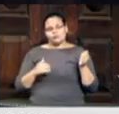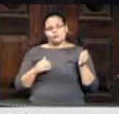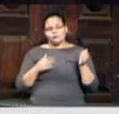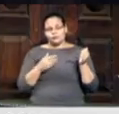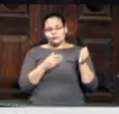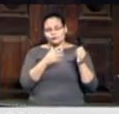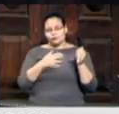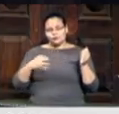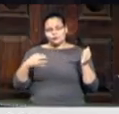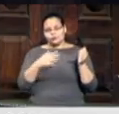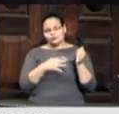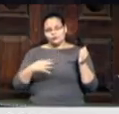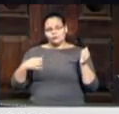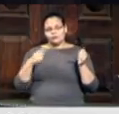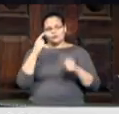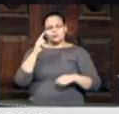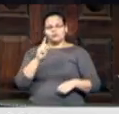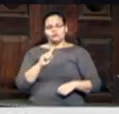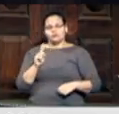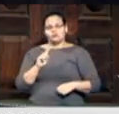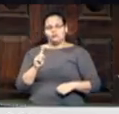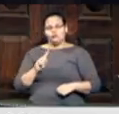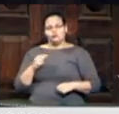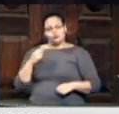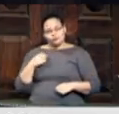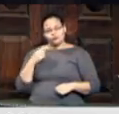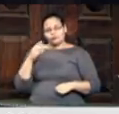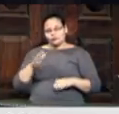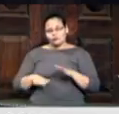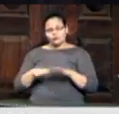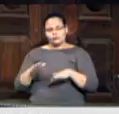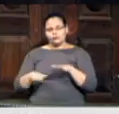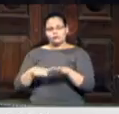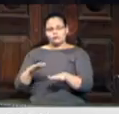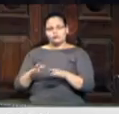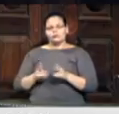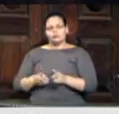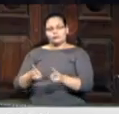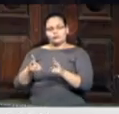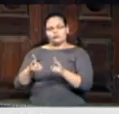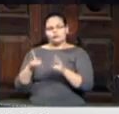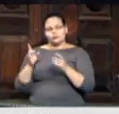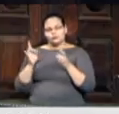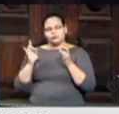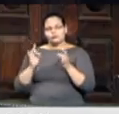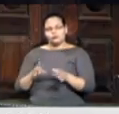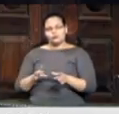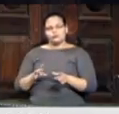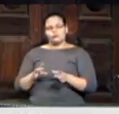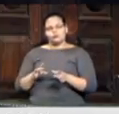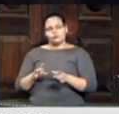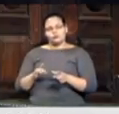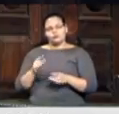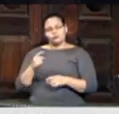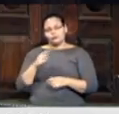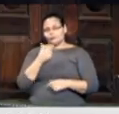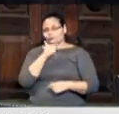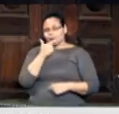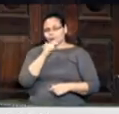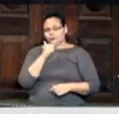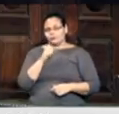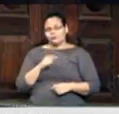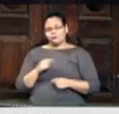própria não sabe e mesmo assim caminha. Deixai-a, porém, ir, que o riso em